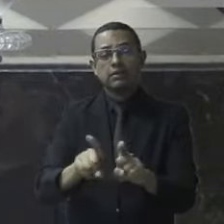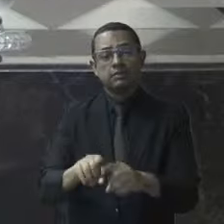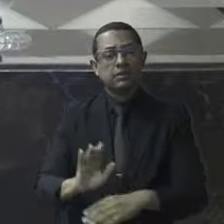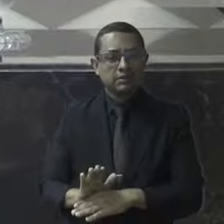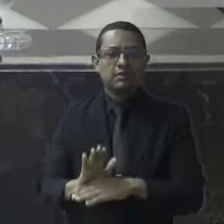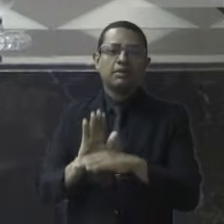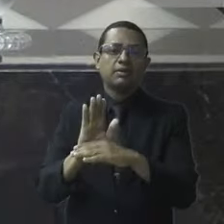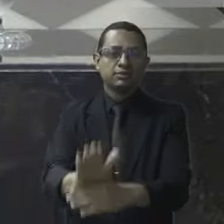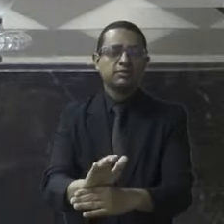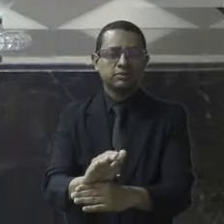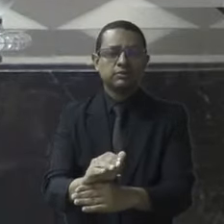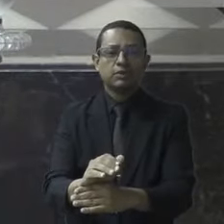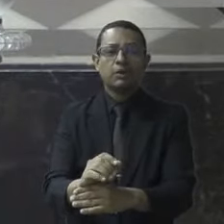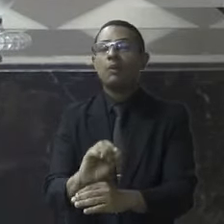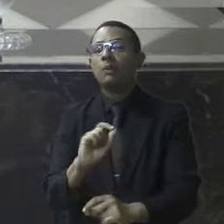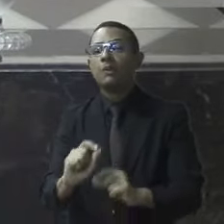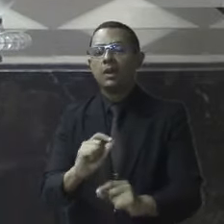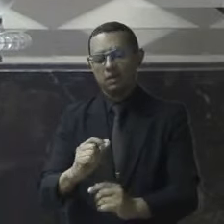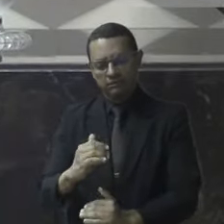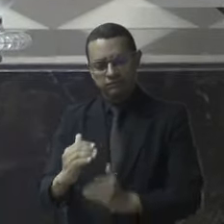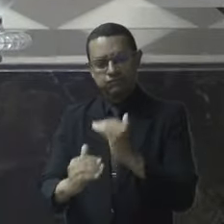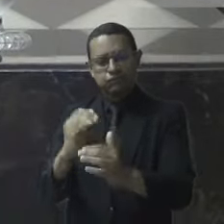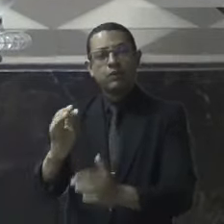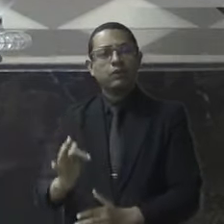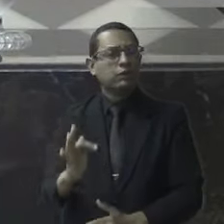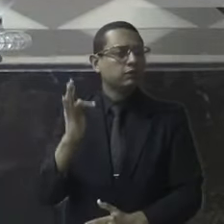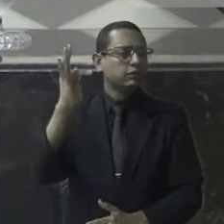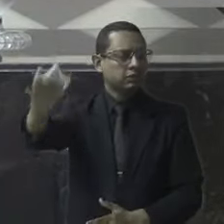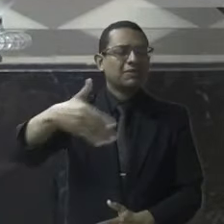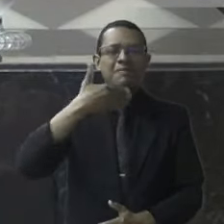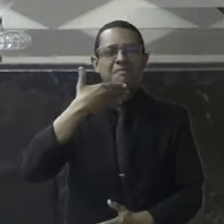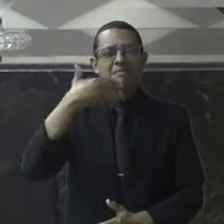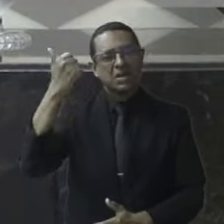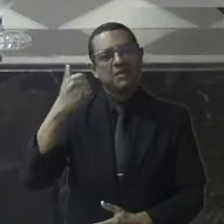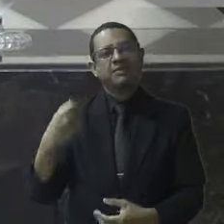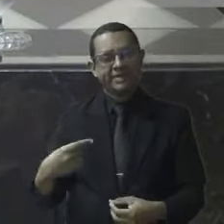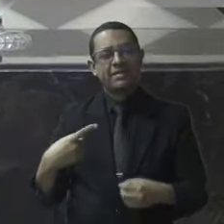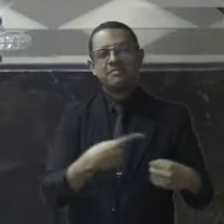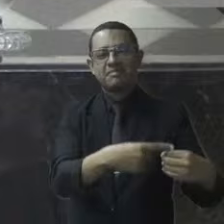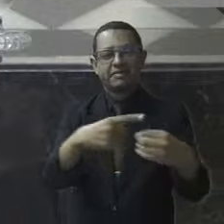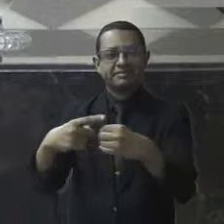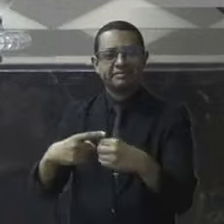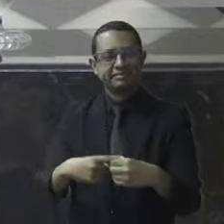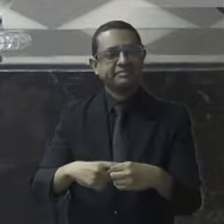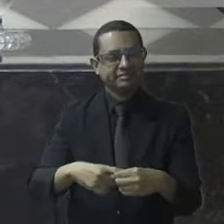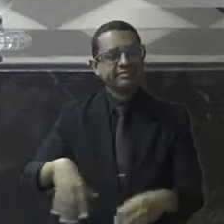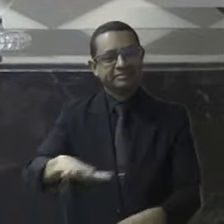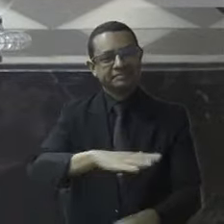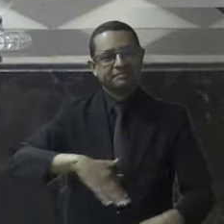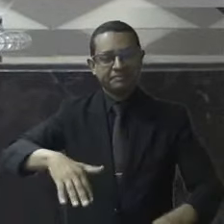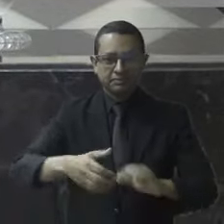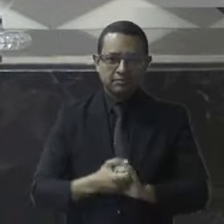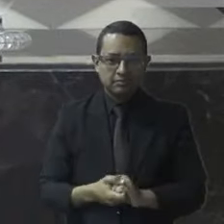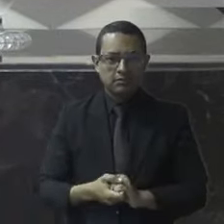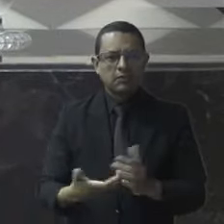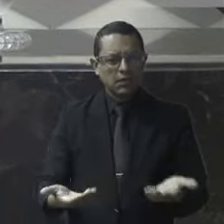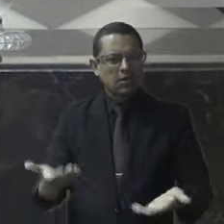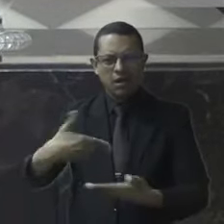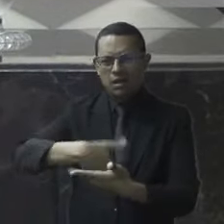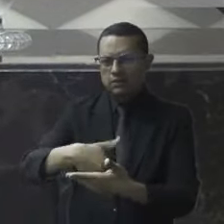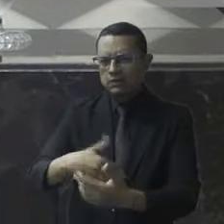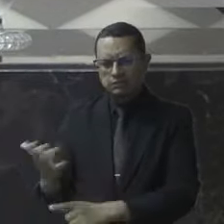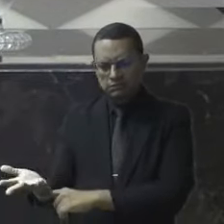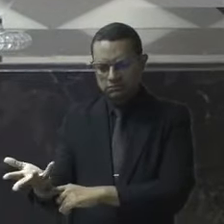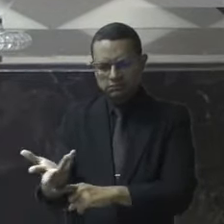para a construção de um futuro melhor para as nossas cidades. As eleições não são apenas um